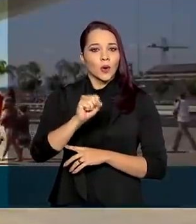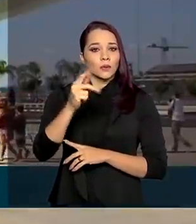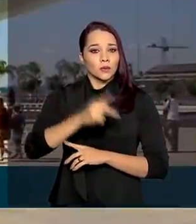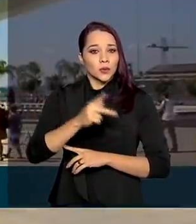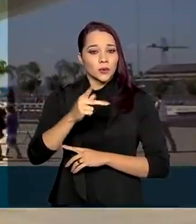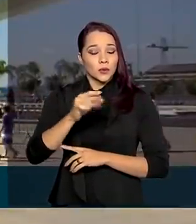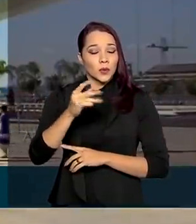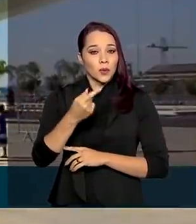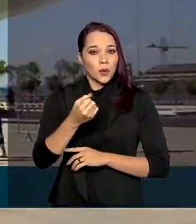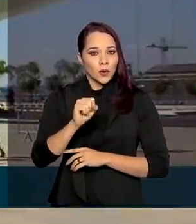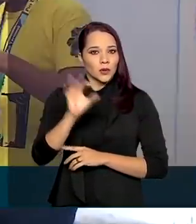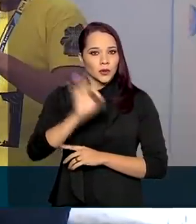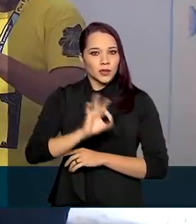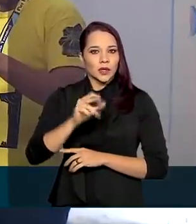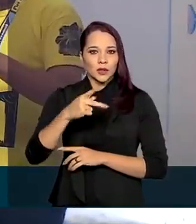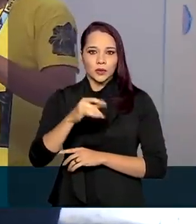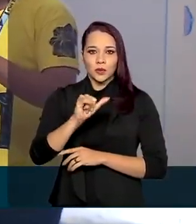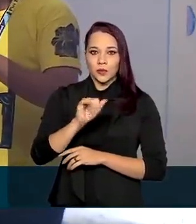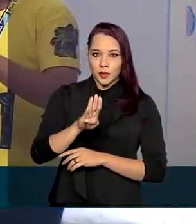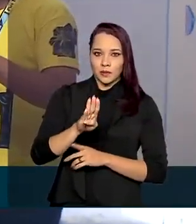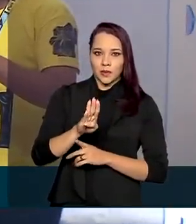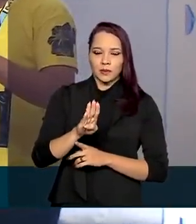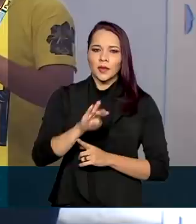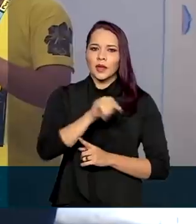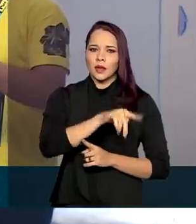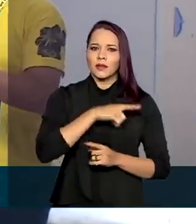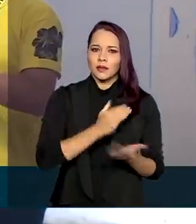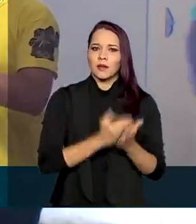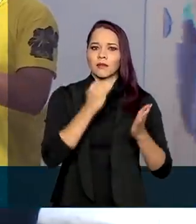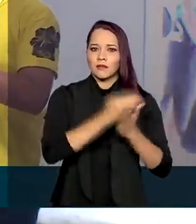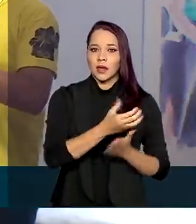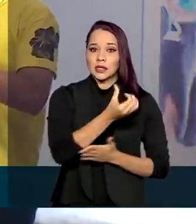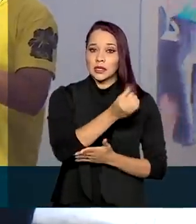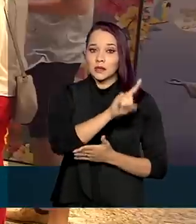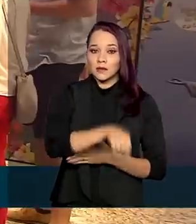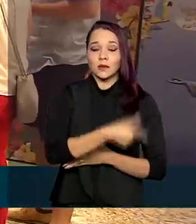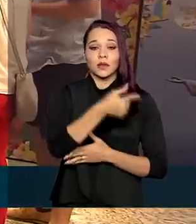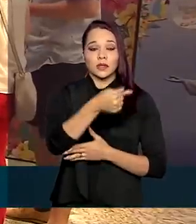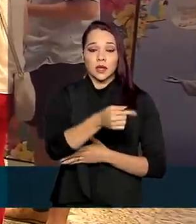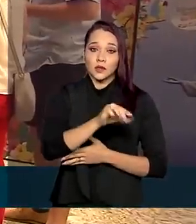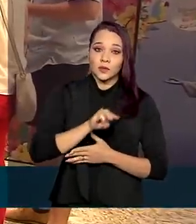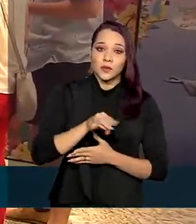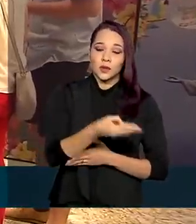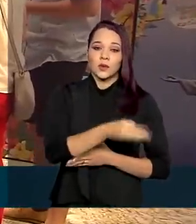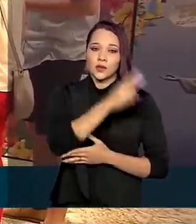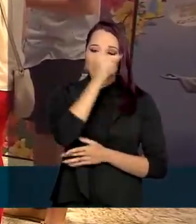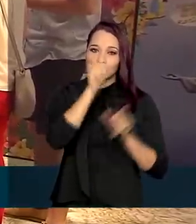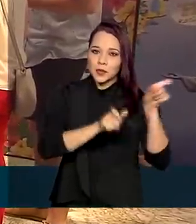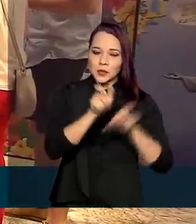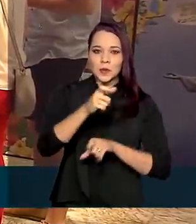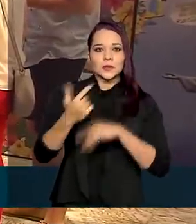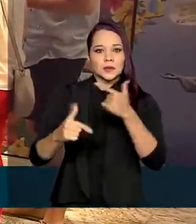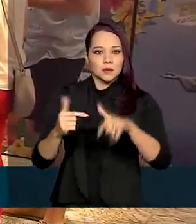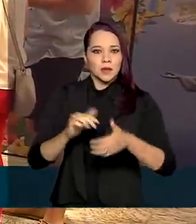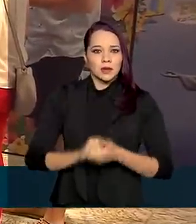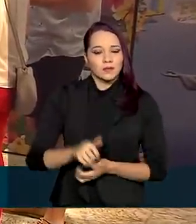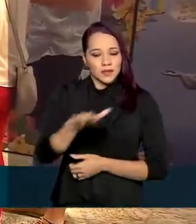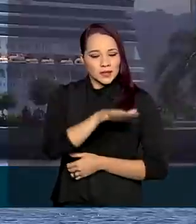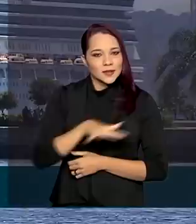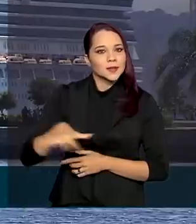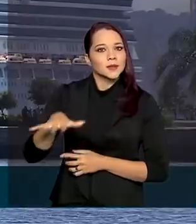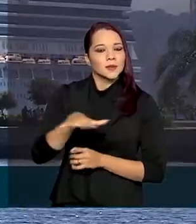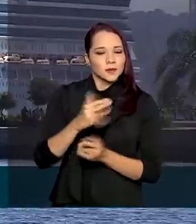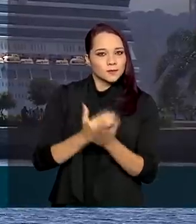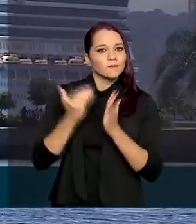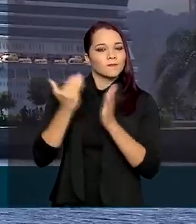do Produto Interno Bruto, PIB, e emprega mais de 6,7 milhões de pessoas. O setor foi um dos